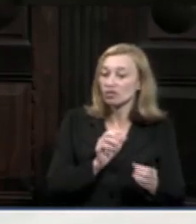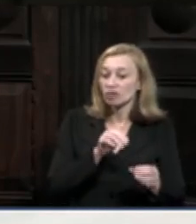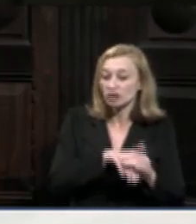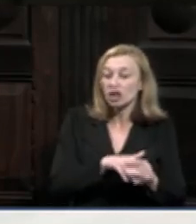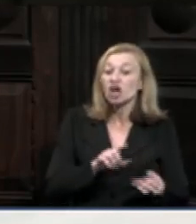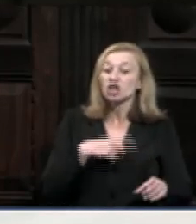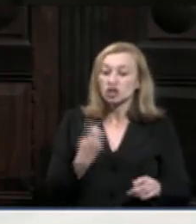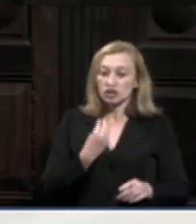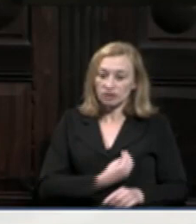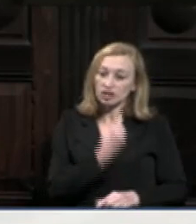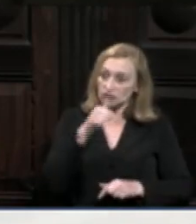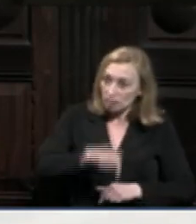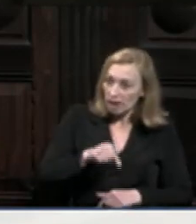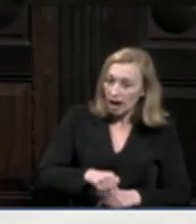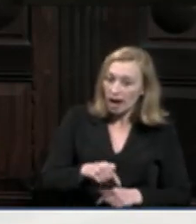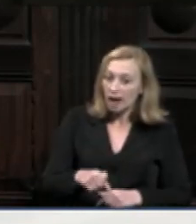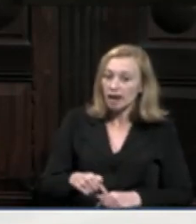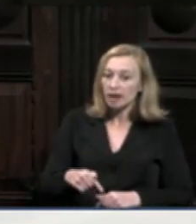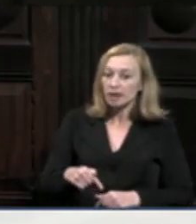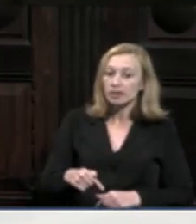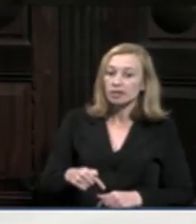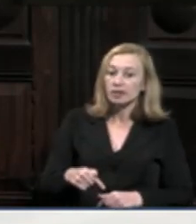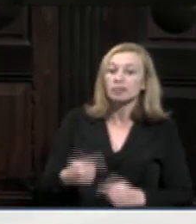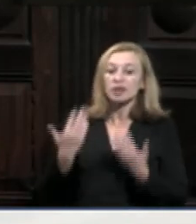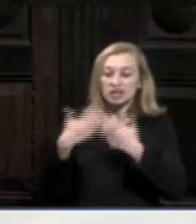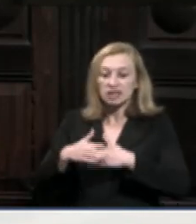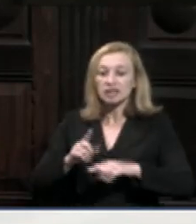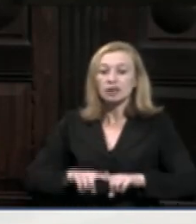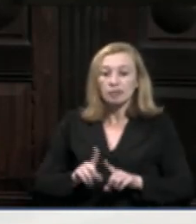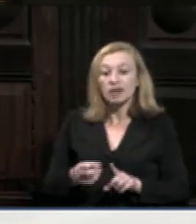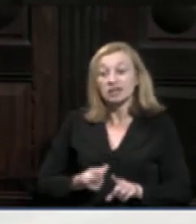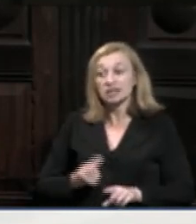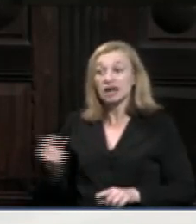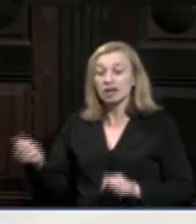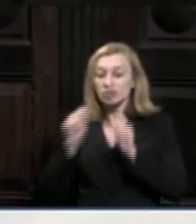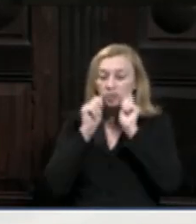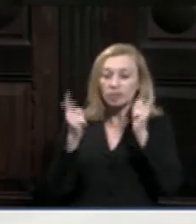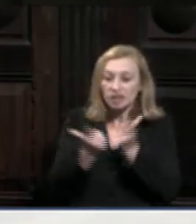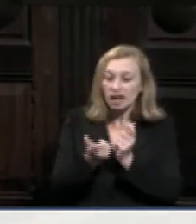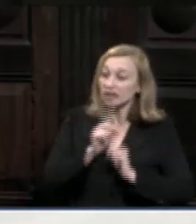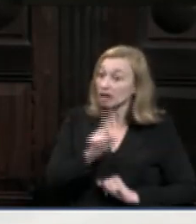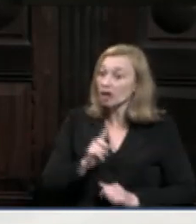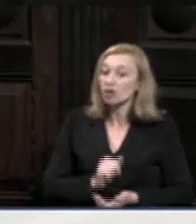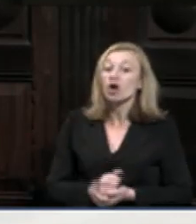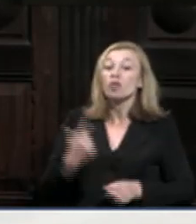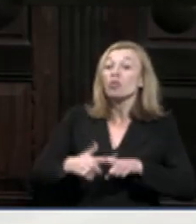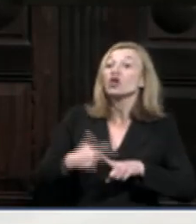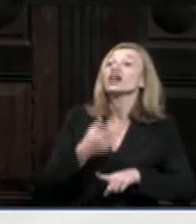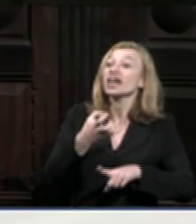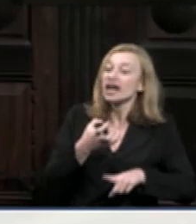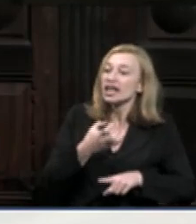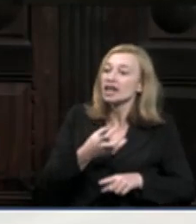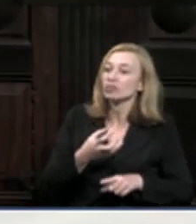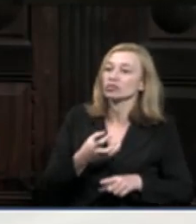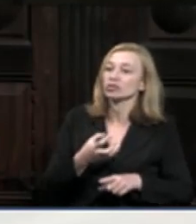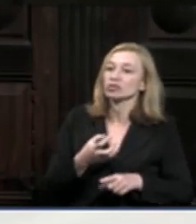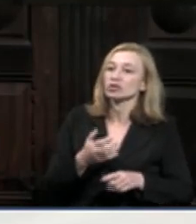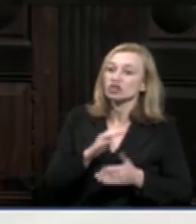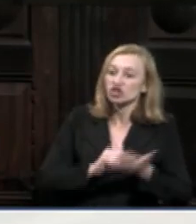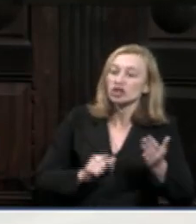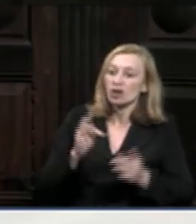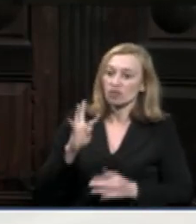estamos presentes e nos ausentamos do plenário, porque queremos derrubar o quórum.